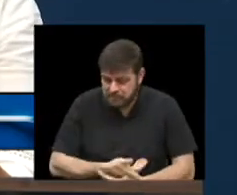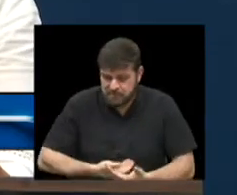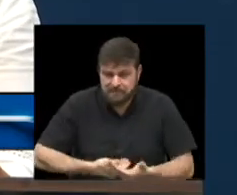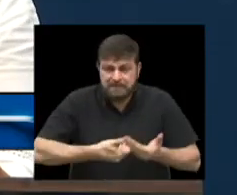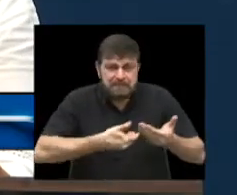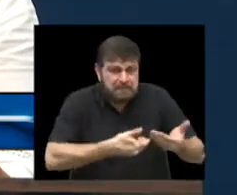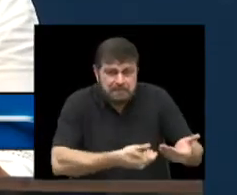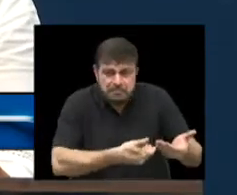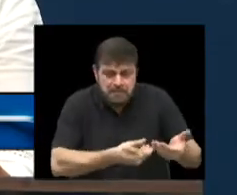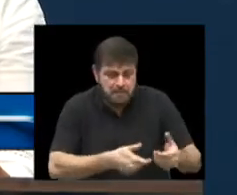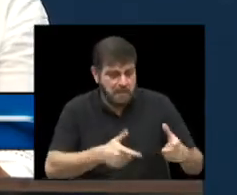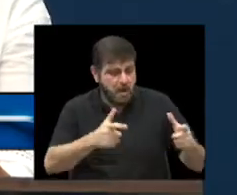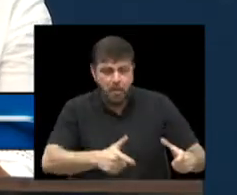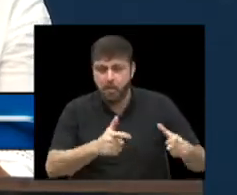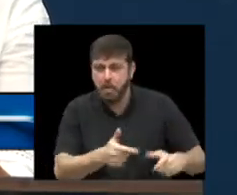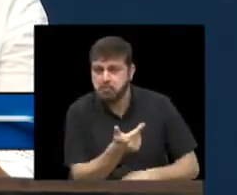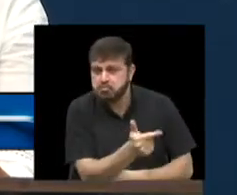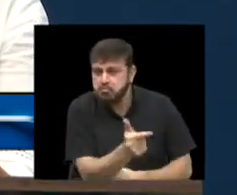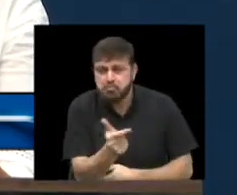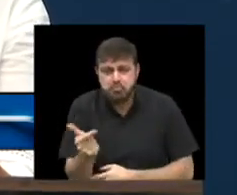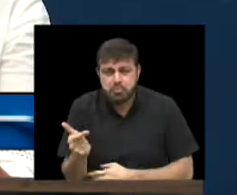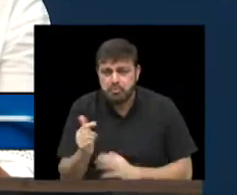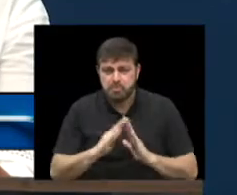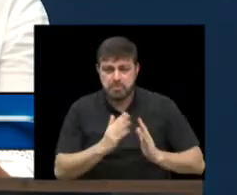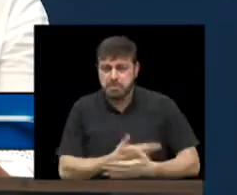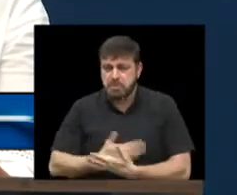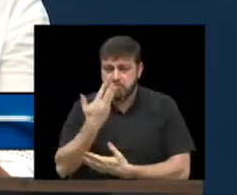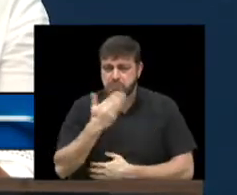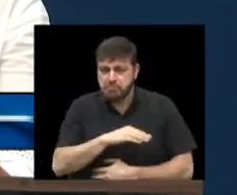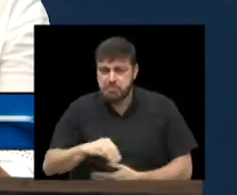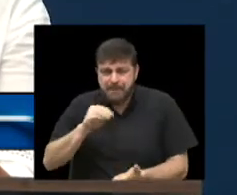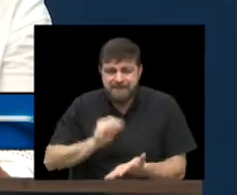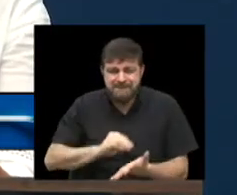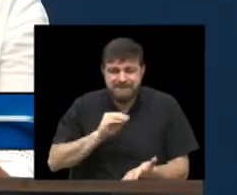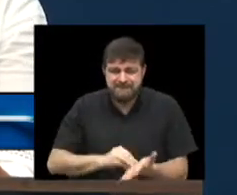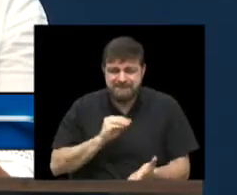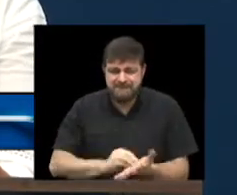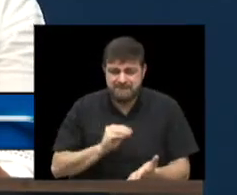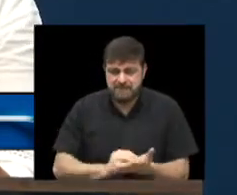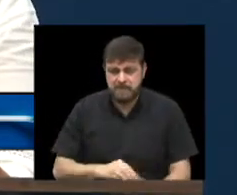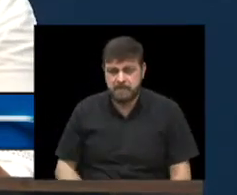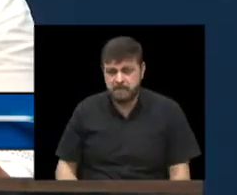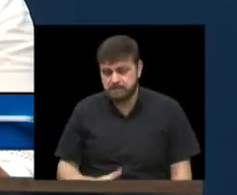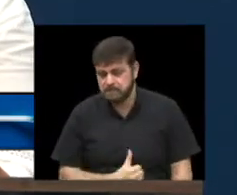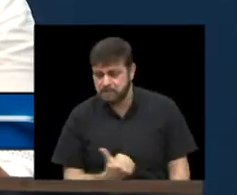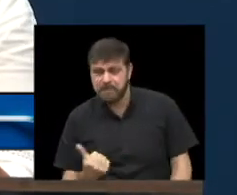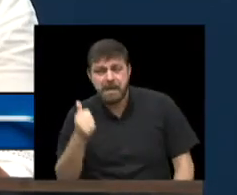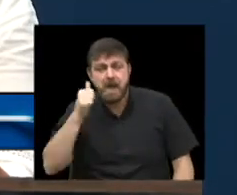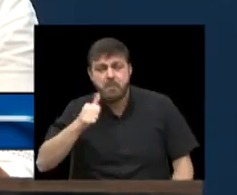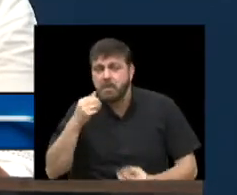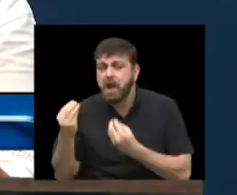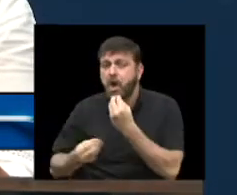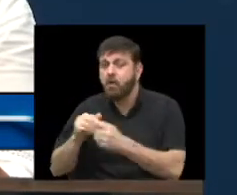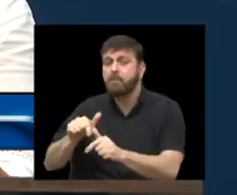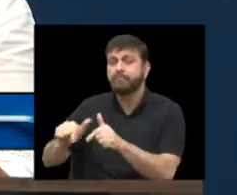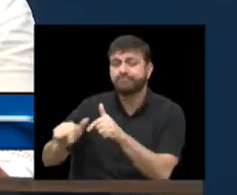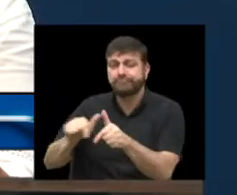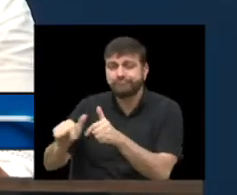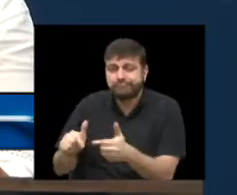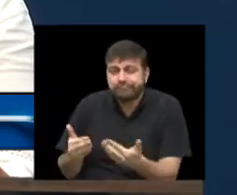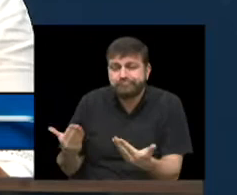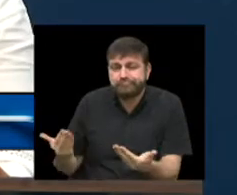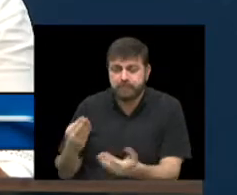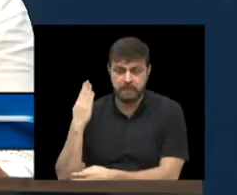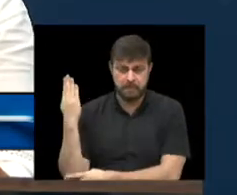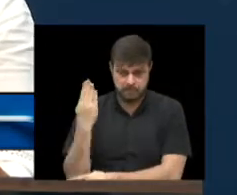suas crianças, e aí isso impõe uma série de restrições, principalmente na vida da mulher. Coloquei a valorização